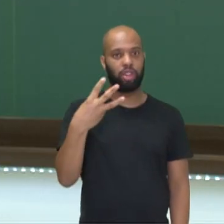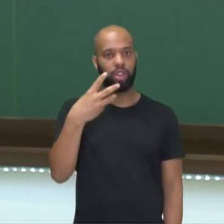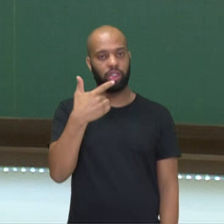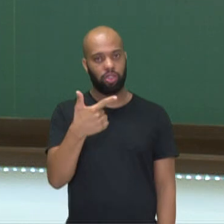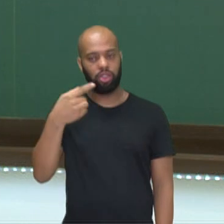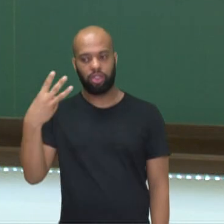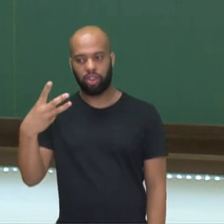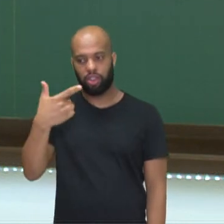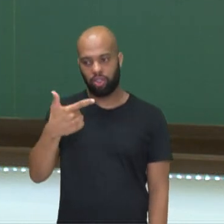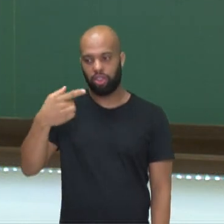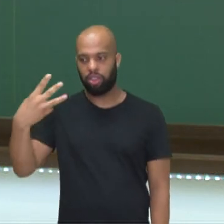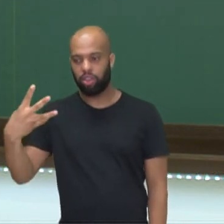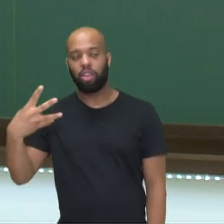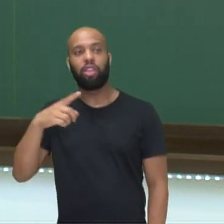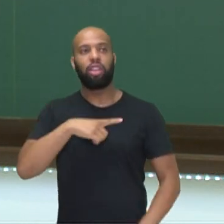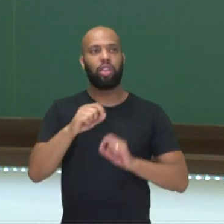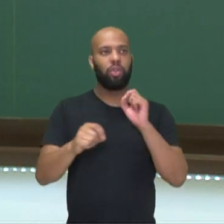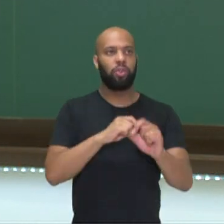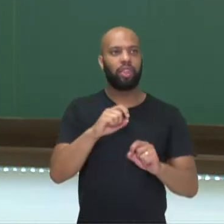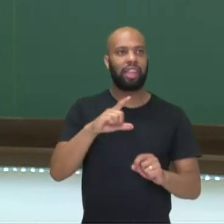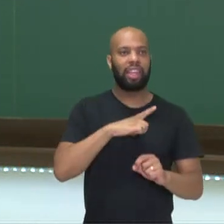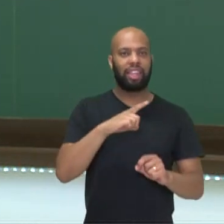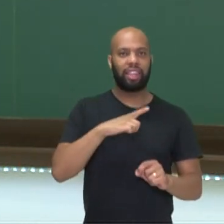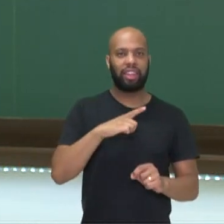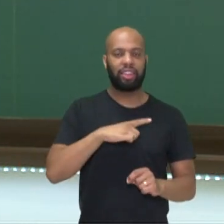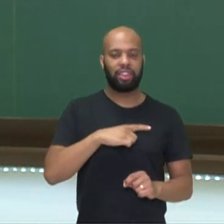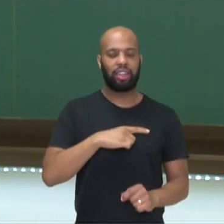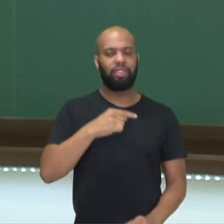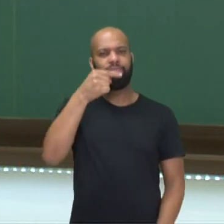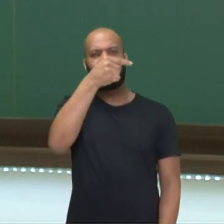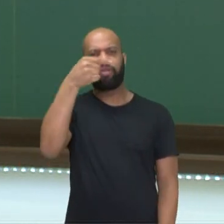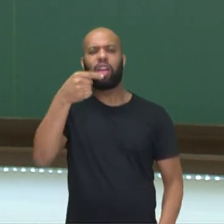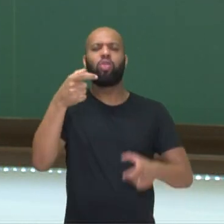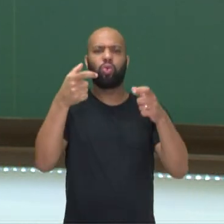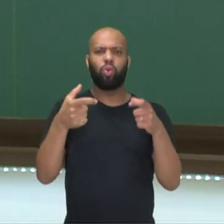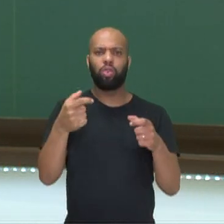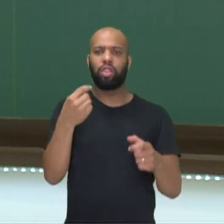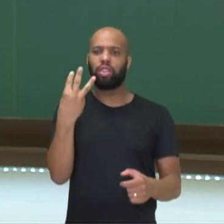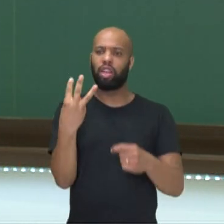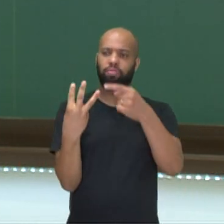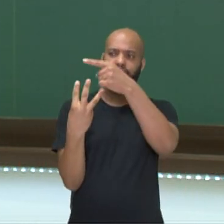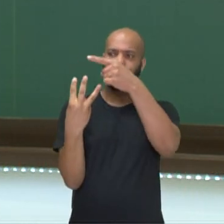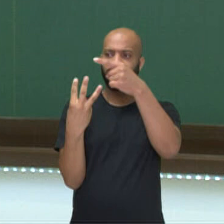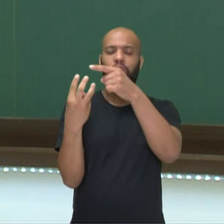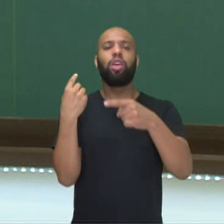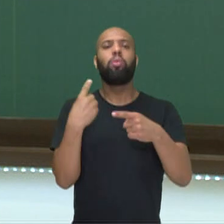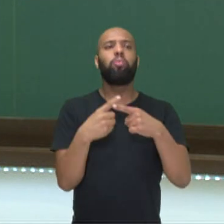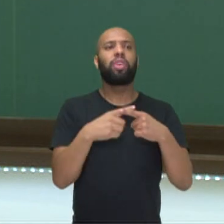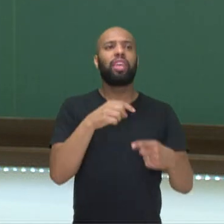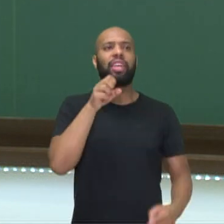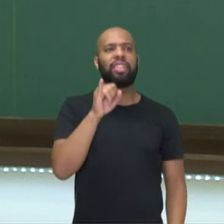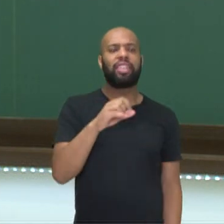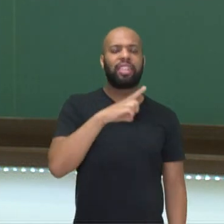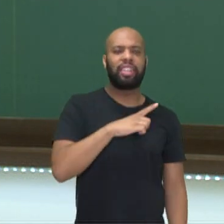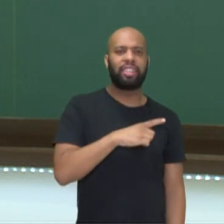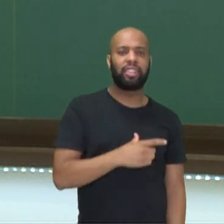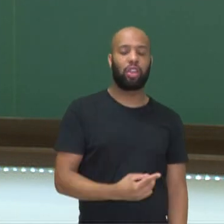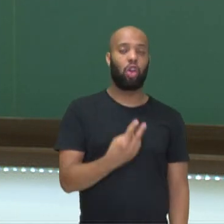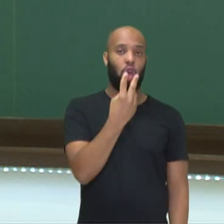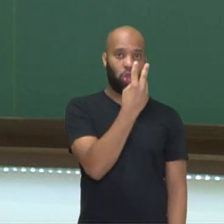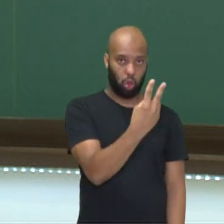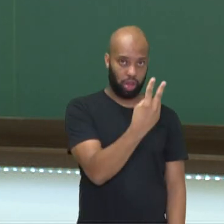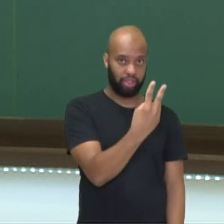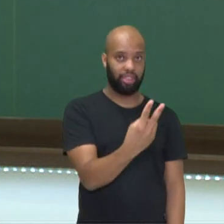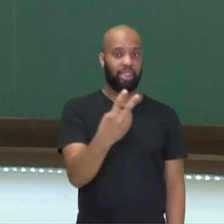0,233333 recebe o tracinho só em cima de quem? Só em cima do 3. Porque se eu colocar o tracinho em cima do 2 e do 3, vai dizer o quê? Que eu estou repetindo